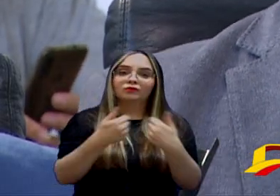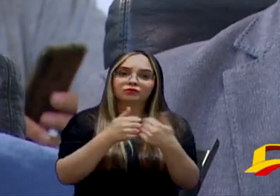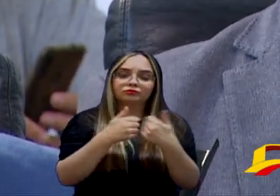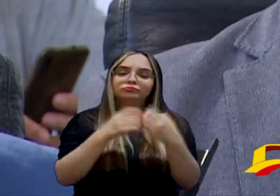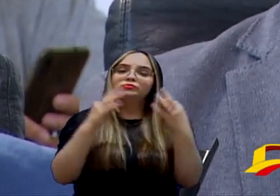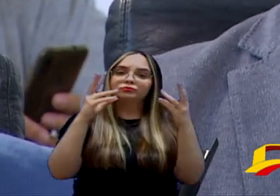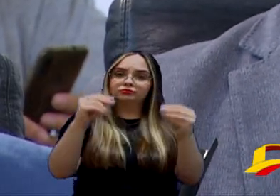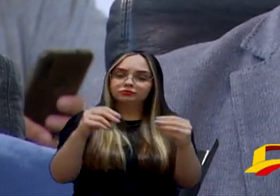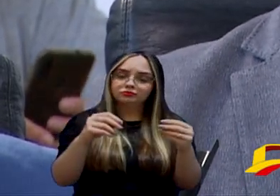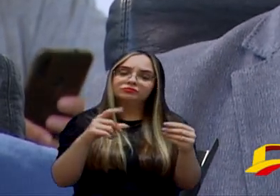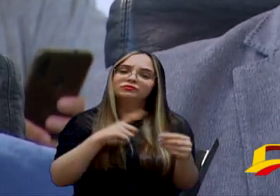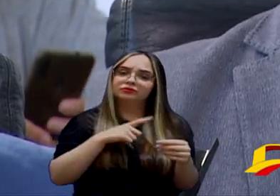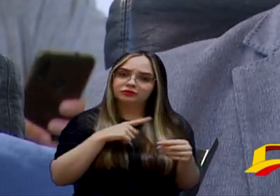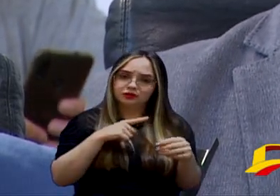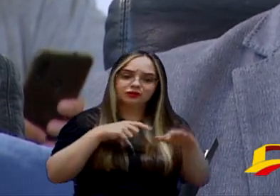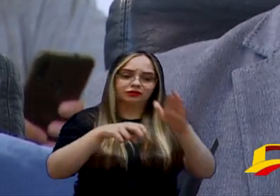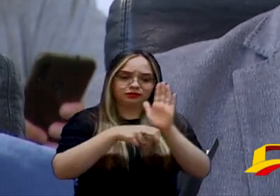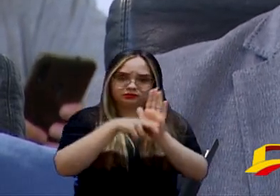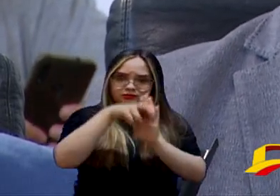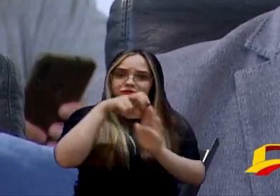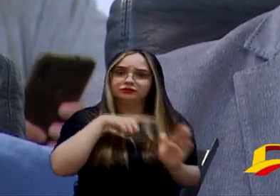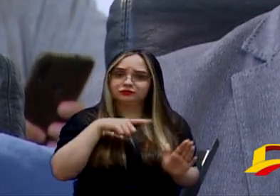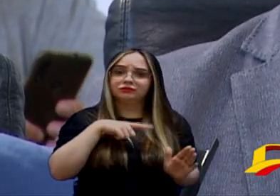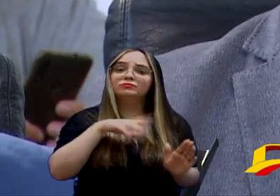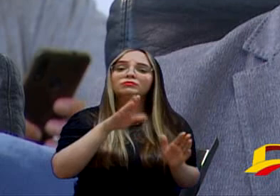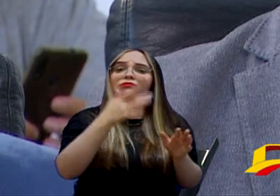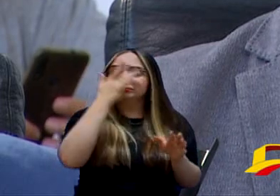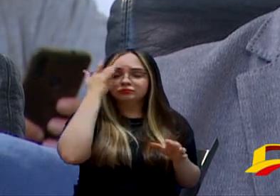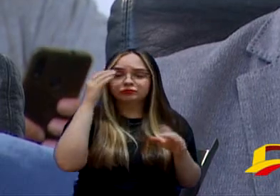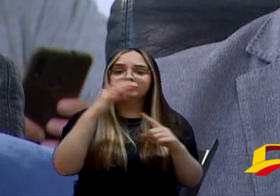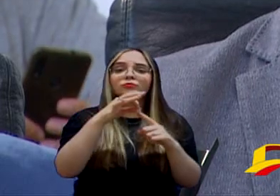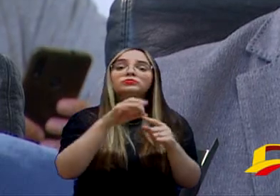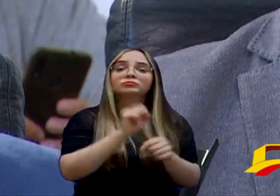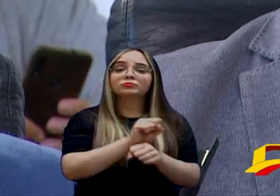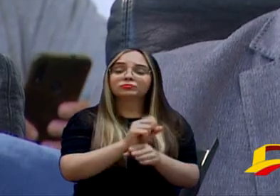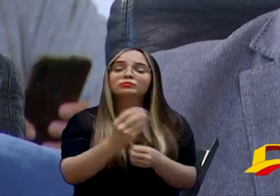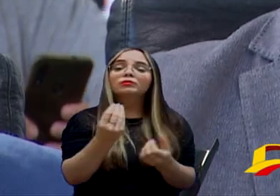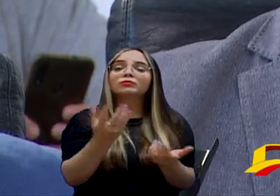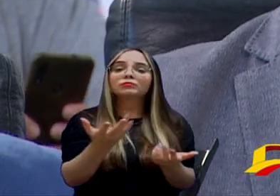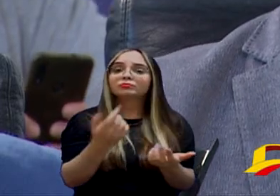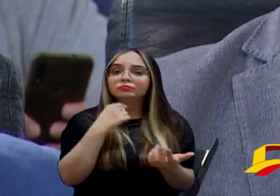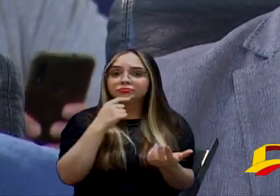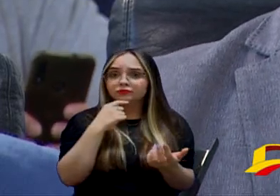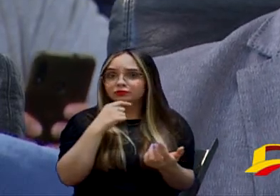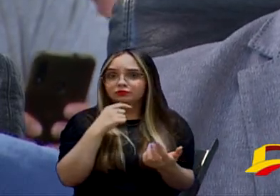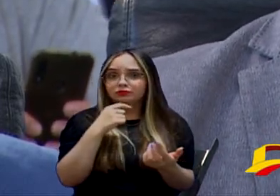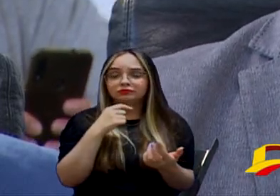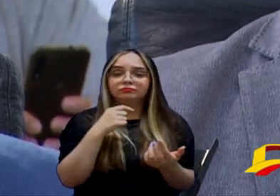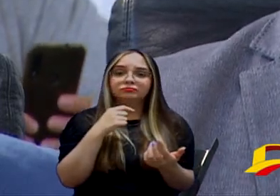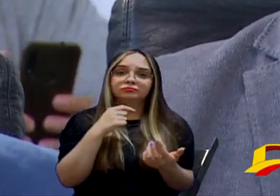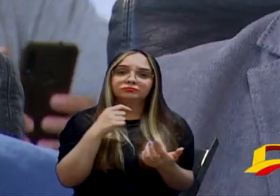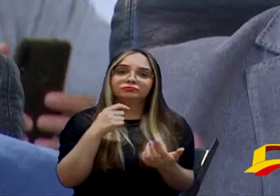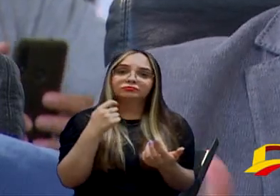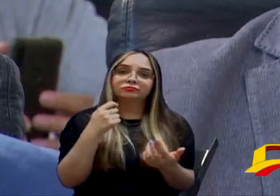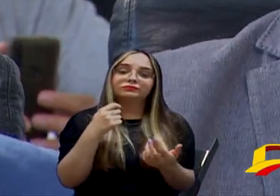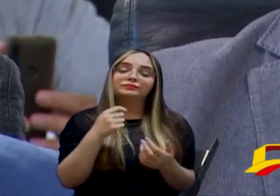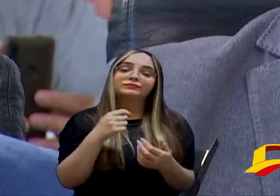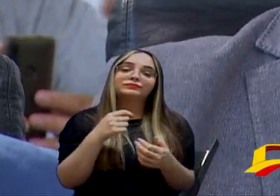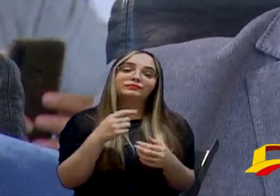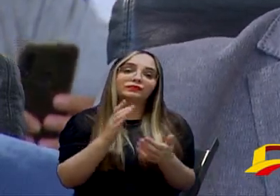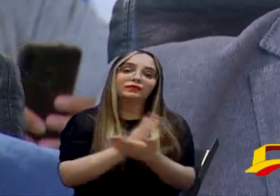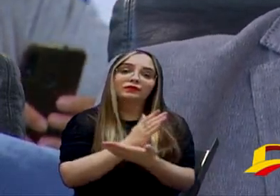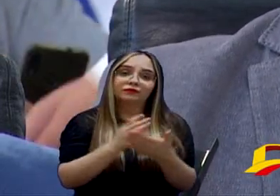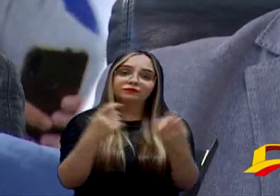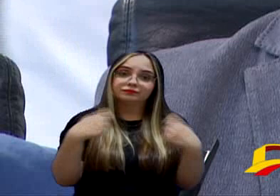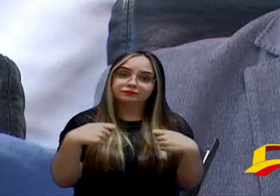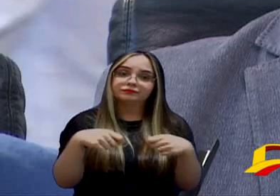para atender essa demanda então é tem que caminhar junto trocar o abrigo e também colocar a rampa acessível em alguns pontos até